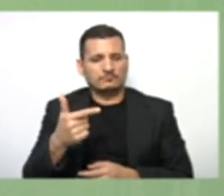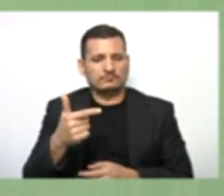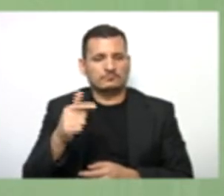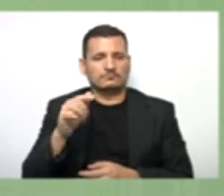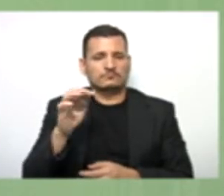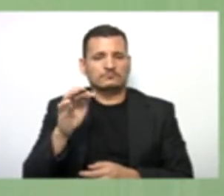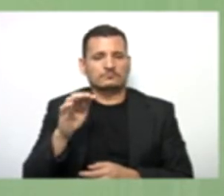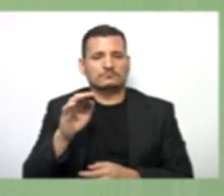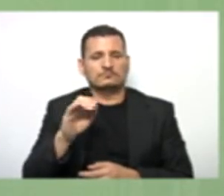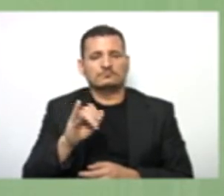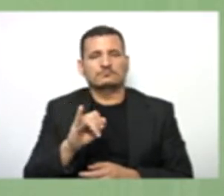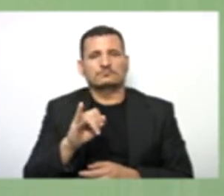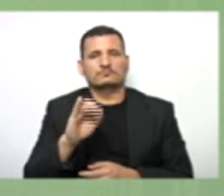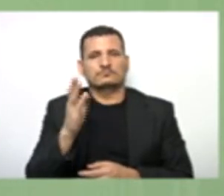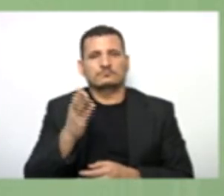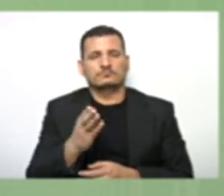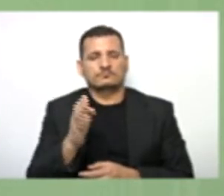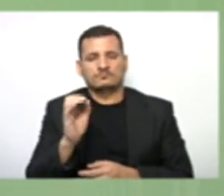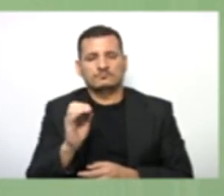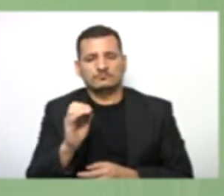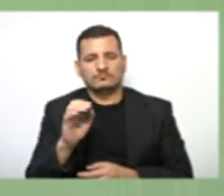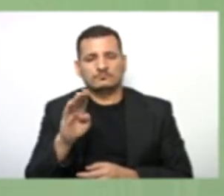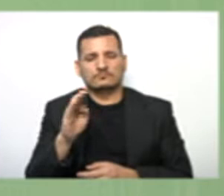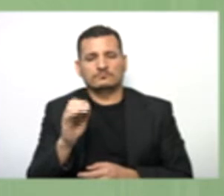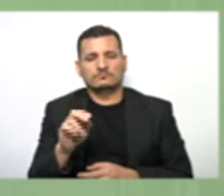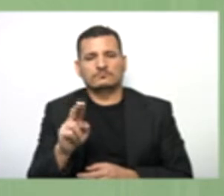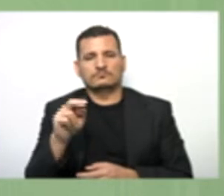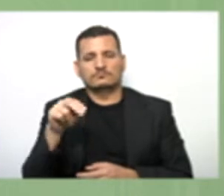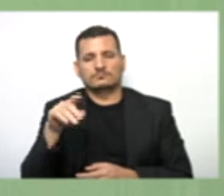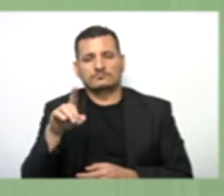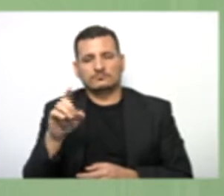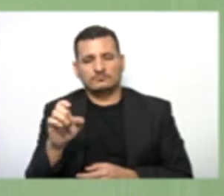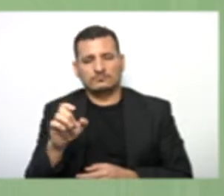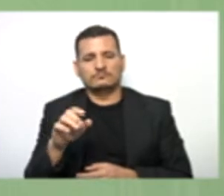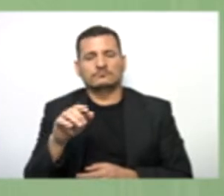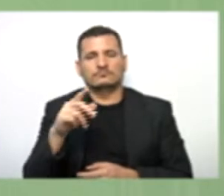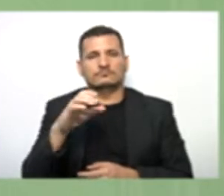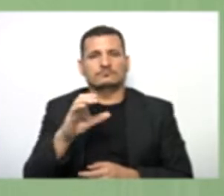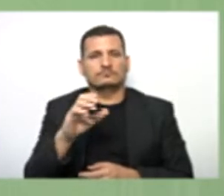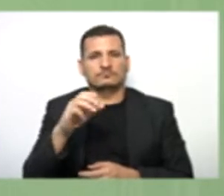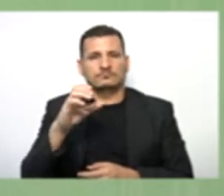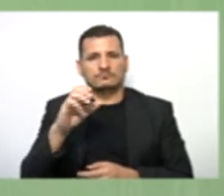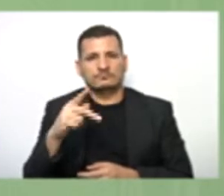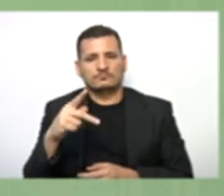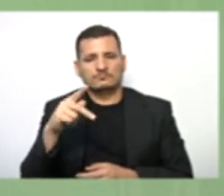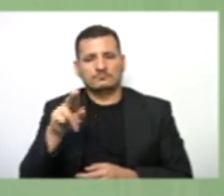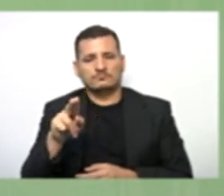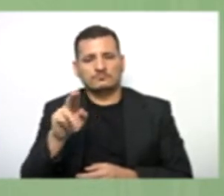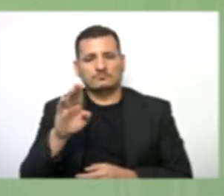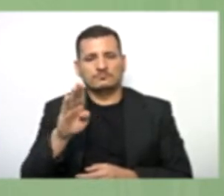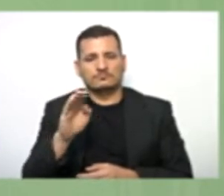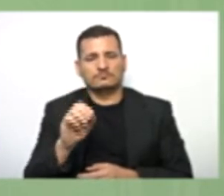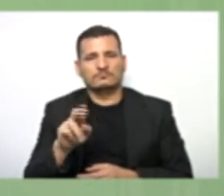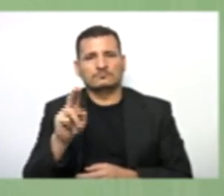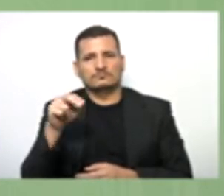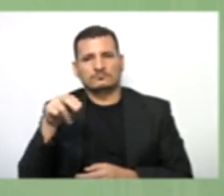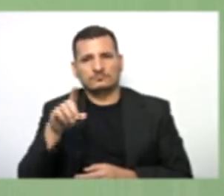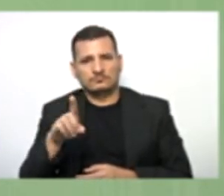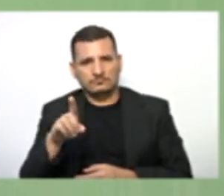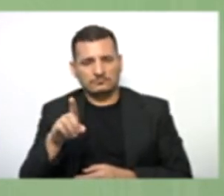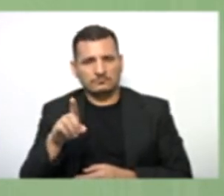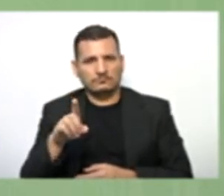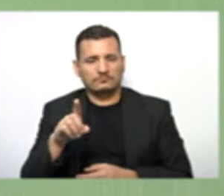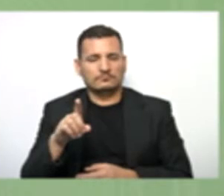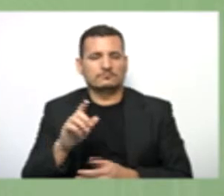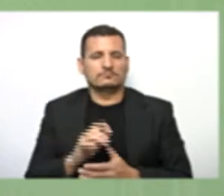bound, processos que consomem CPU. CPU bound, processos que consomem